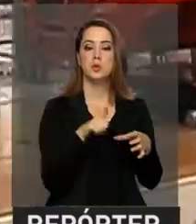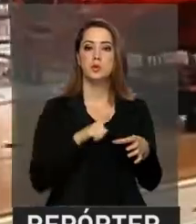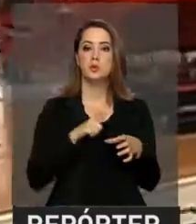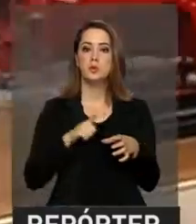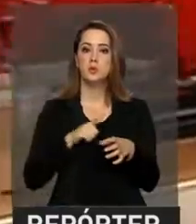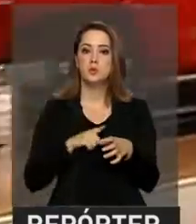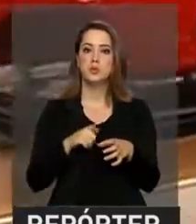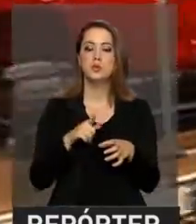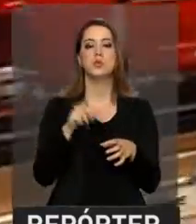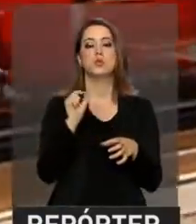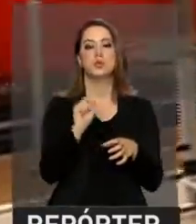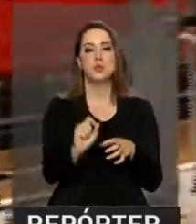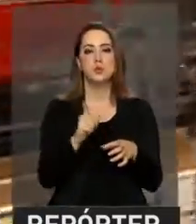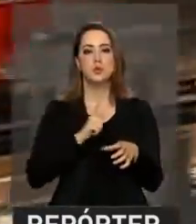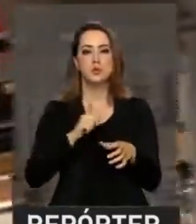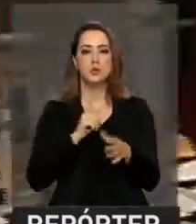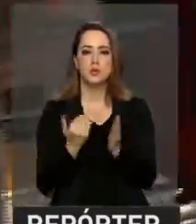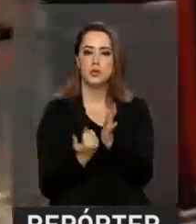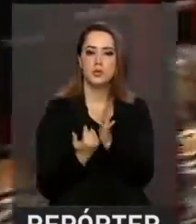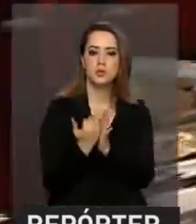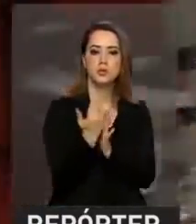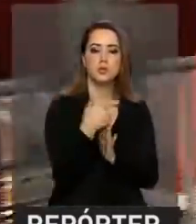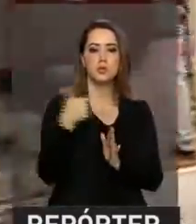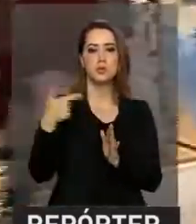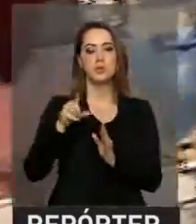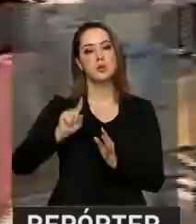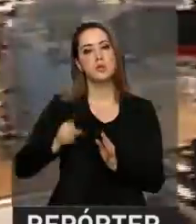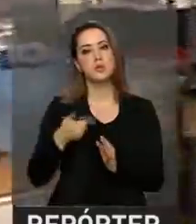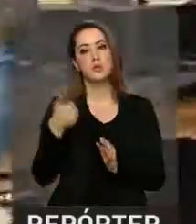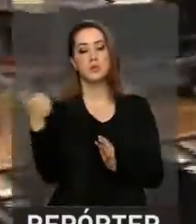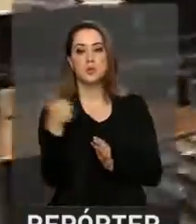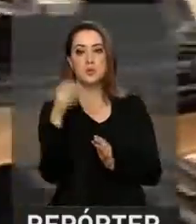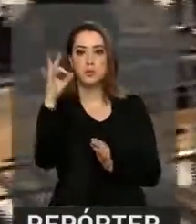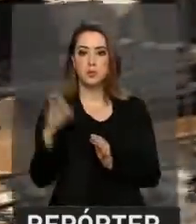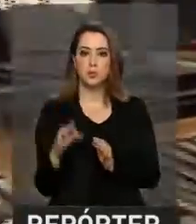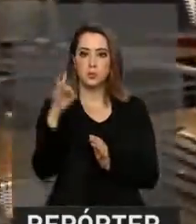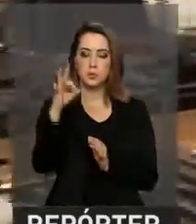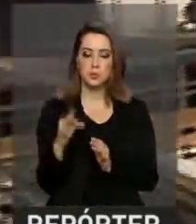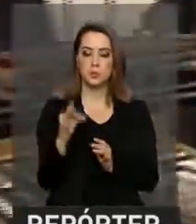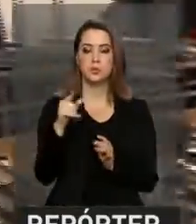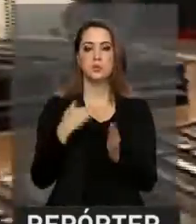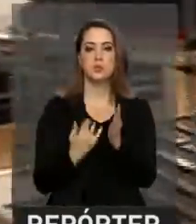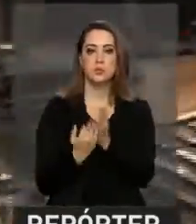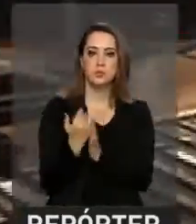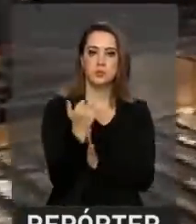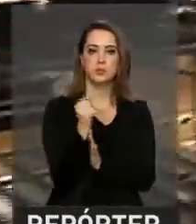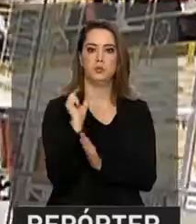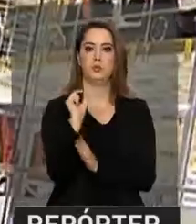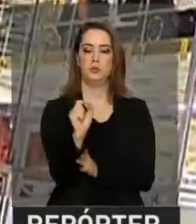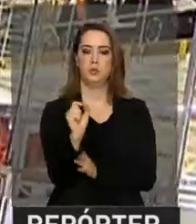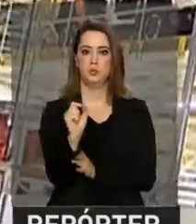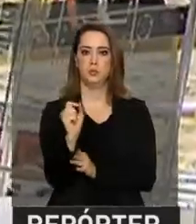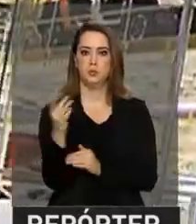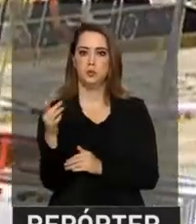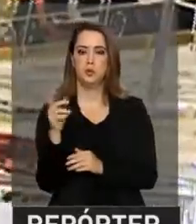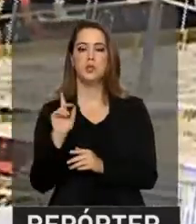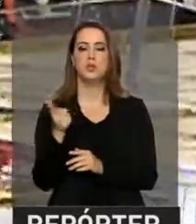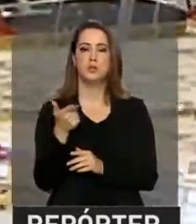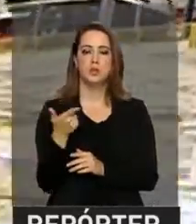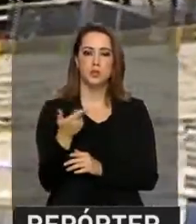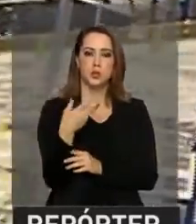mais cresceram, foi 2,1% de crescimento, sendo que essa foi a sexta taxa consecutiva de crescimento, somando